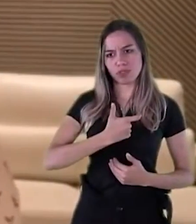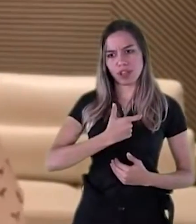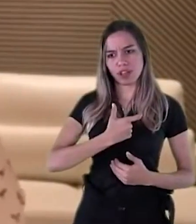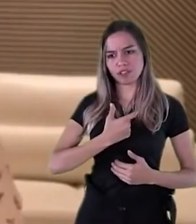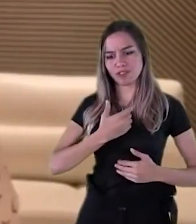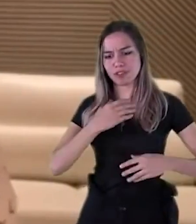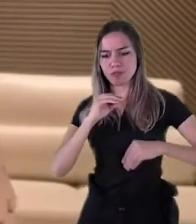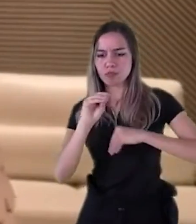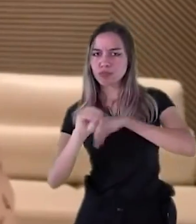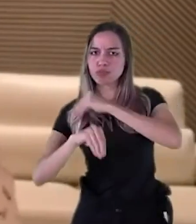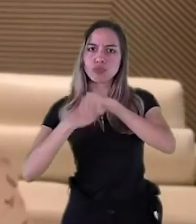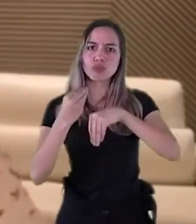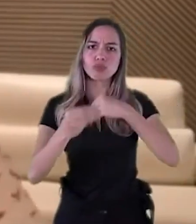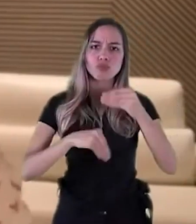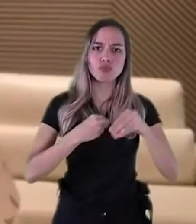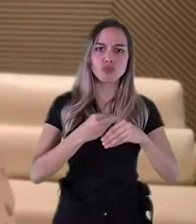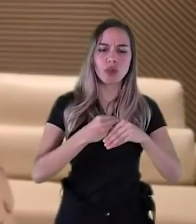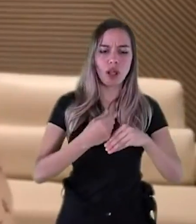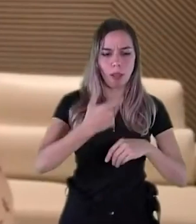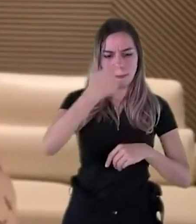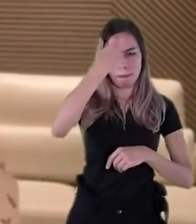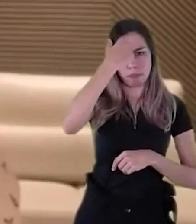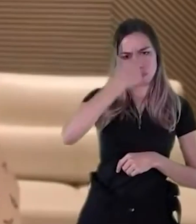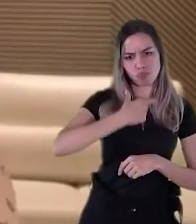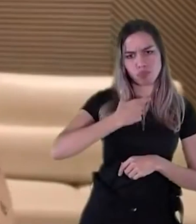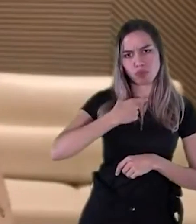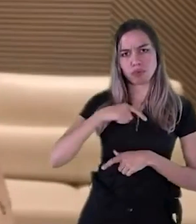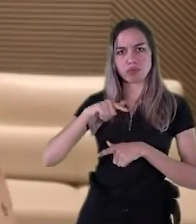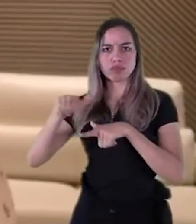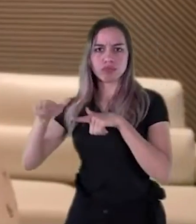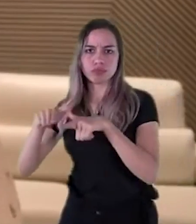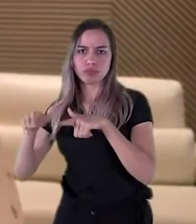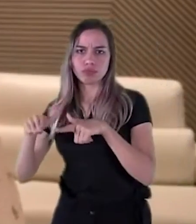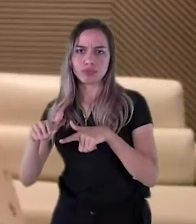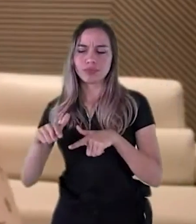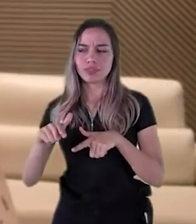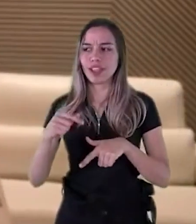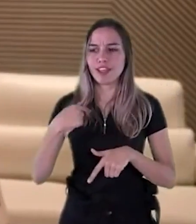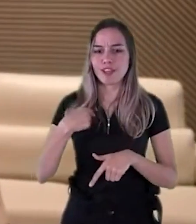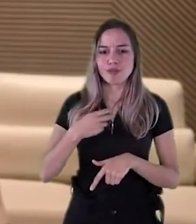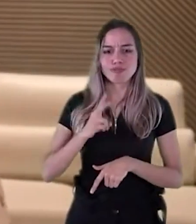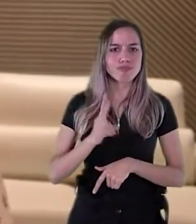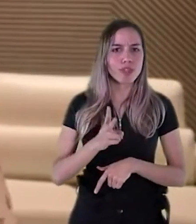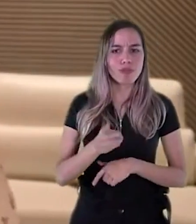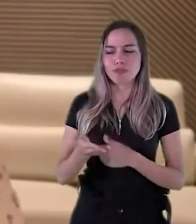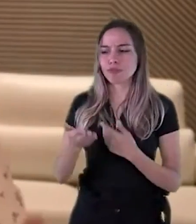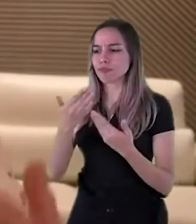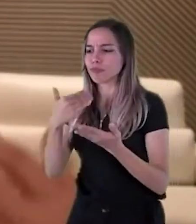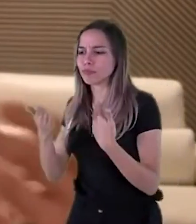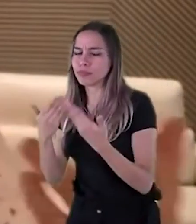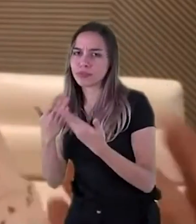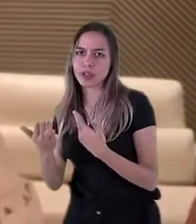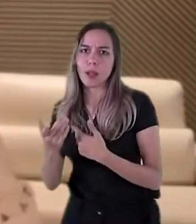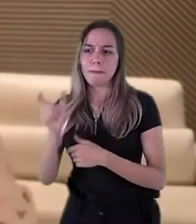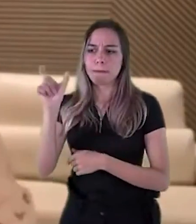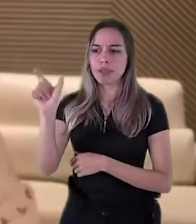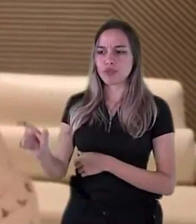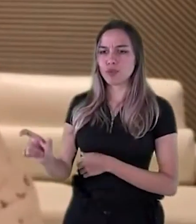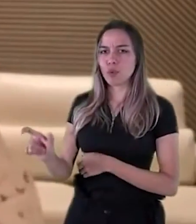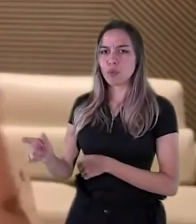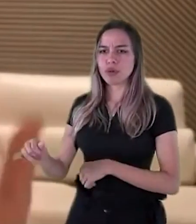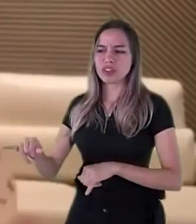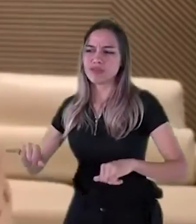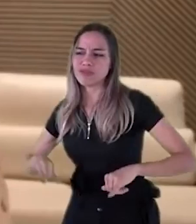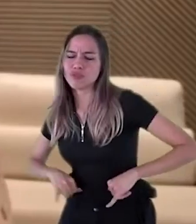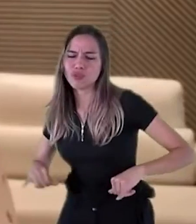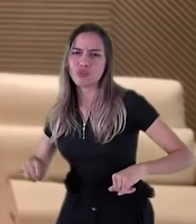e o tempo todo eu preciso abordar essas questões dolorosas com pessoas que me procuram ou com pessoas que eu enxergo